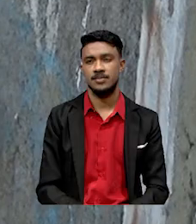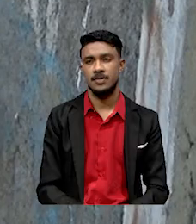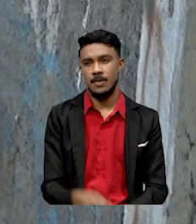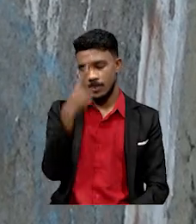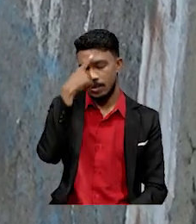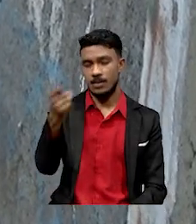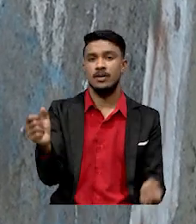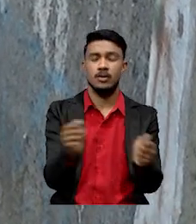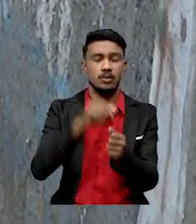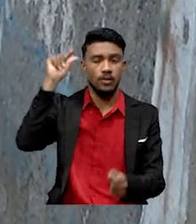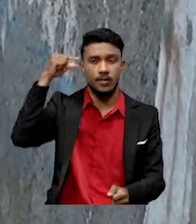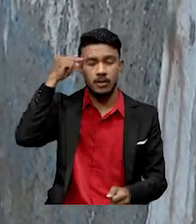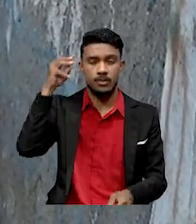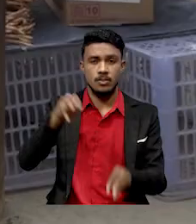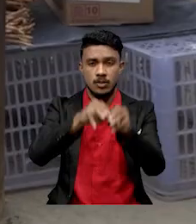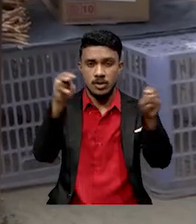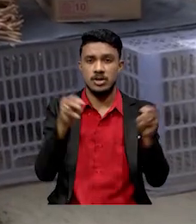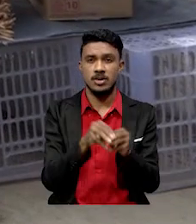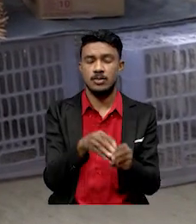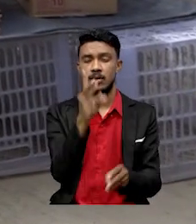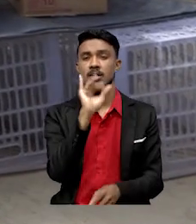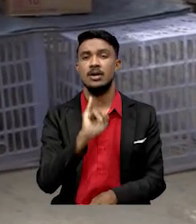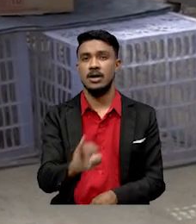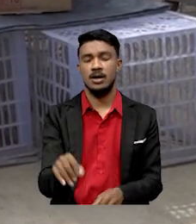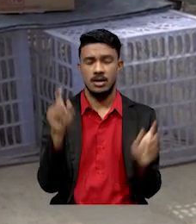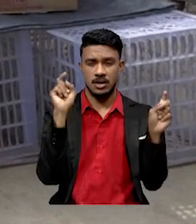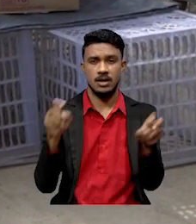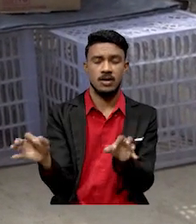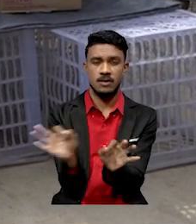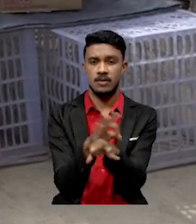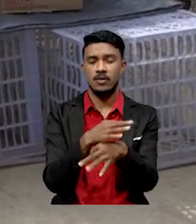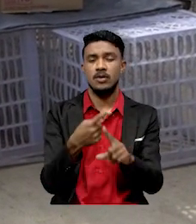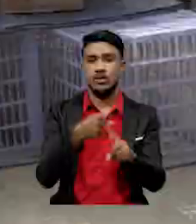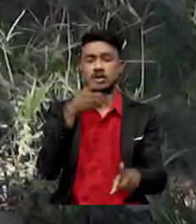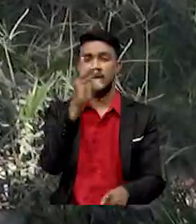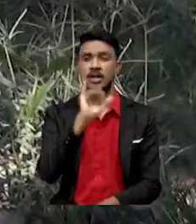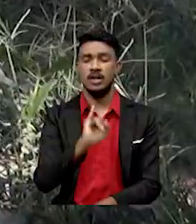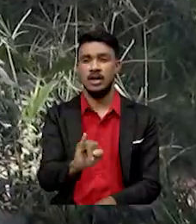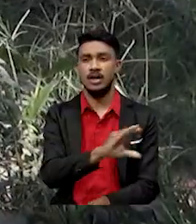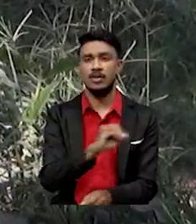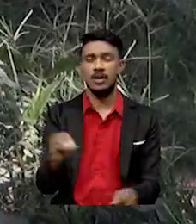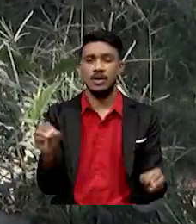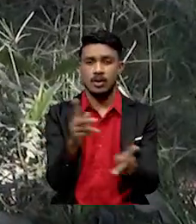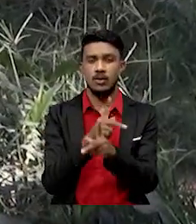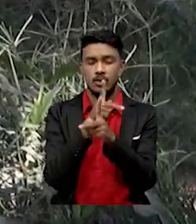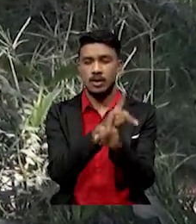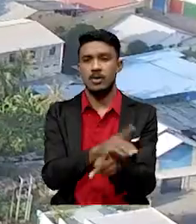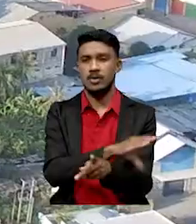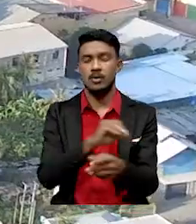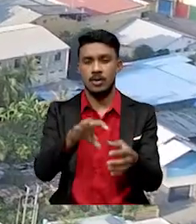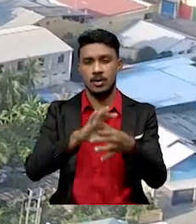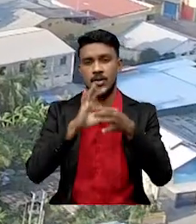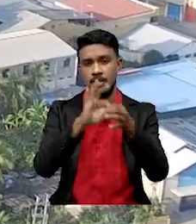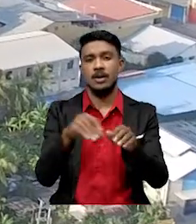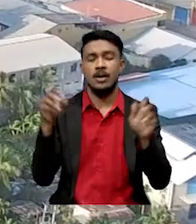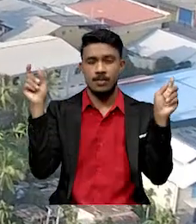Tambane, ba governo municipal nia perspectiva, atu transforma dili husi desorganizado bo organizado no estruturado, precisa